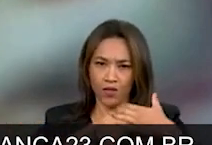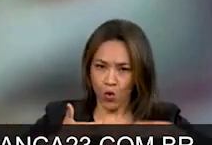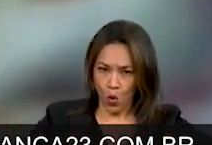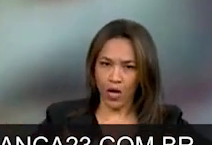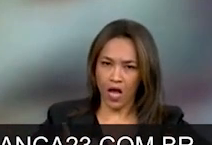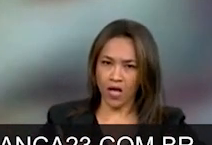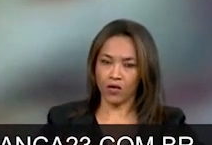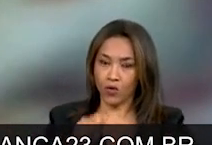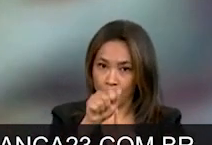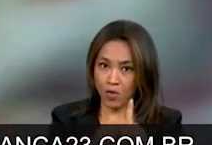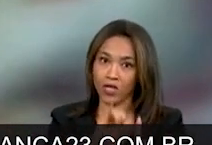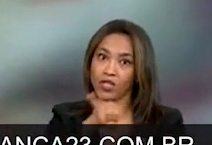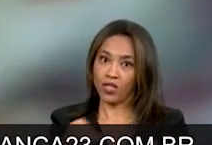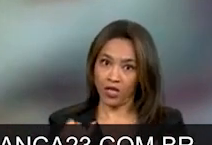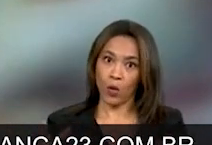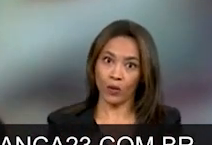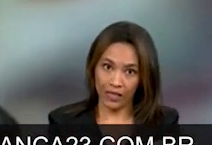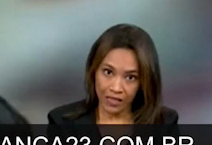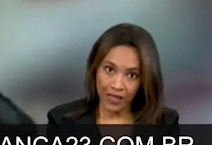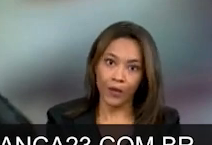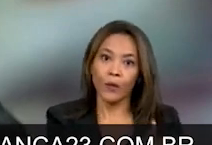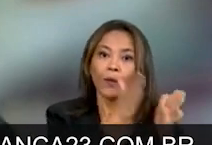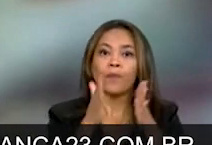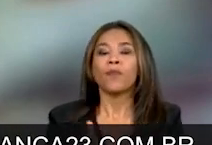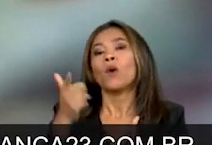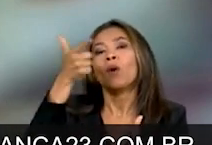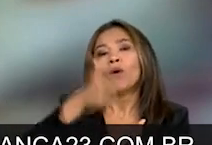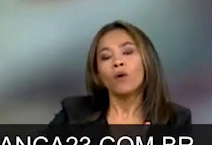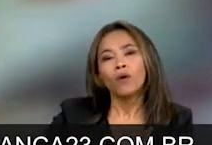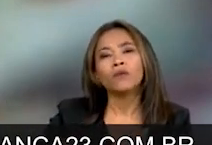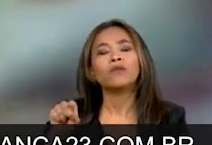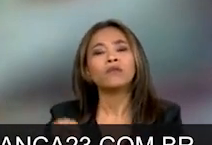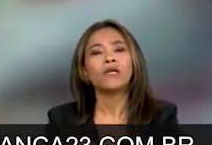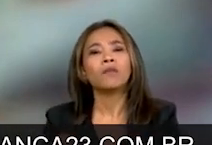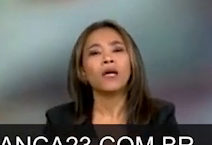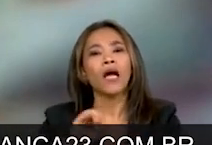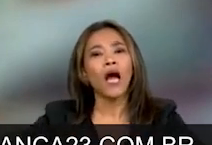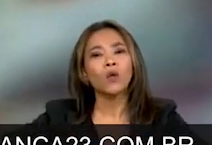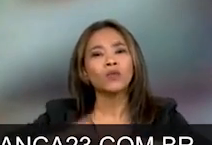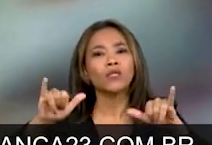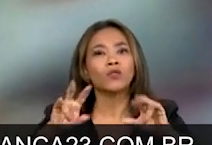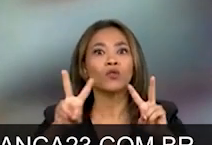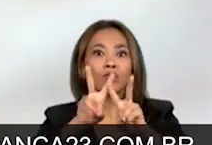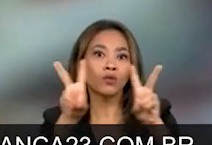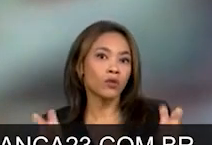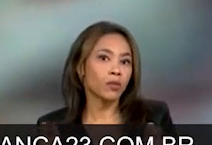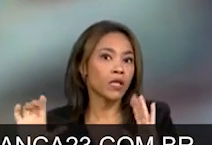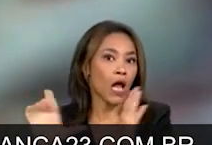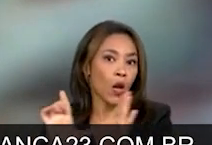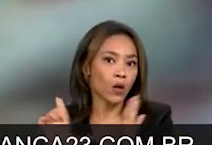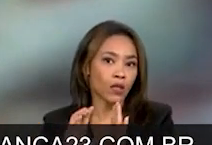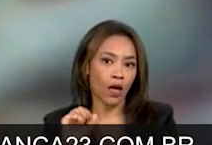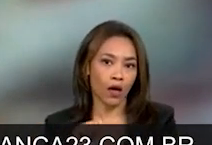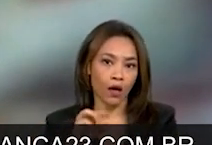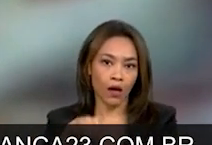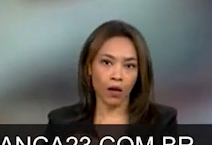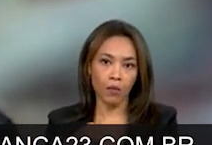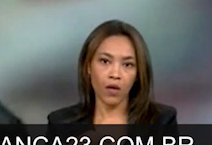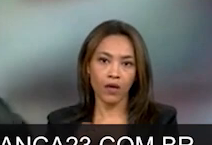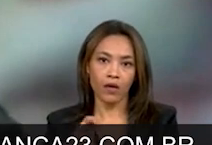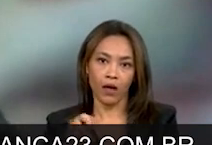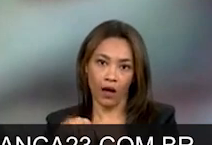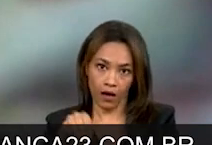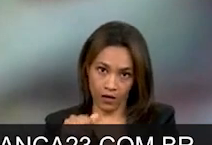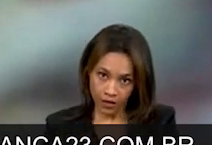janeiro. Na sequência, nós tivemos o comunicado que aconteceu com as lojas americanas. E, além disso, a gente teve